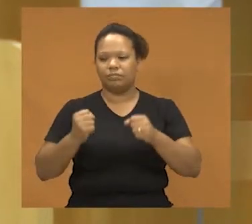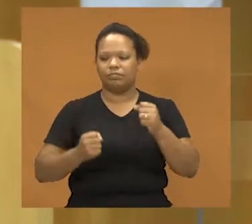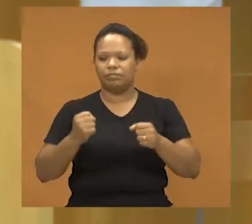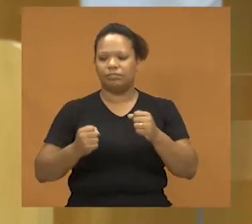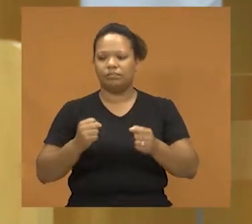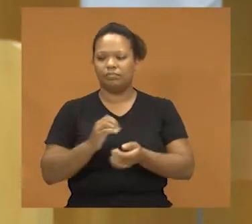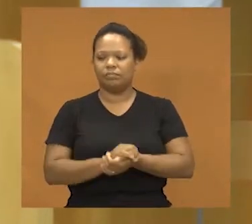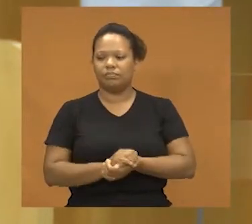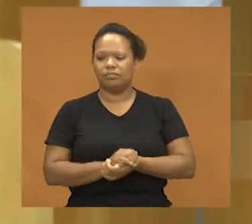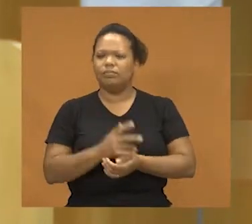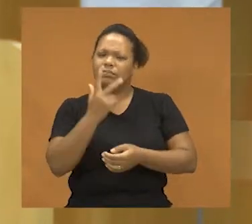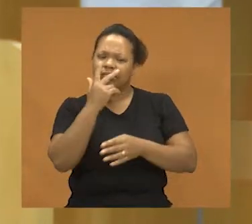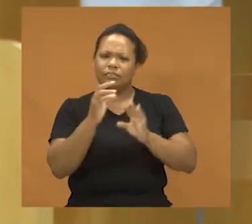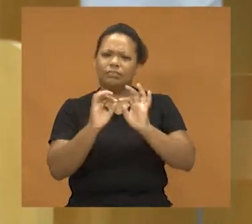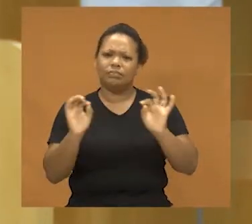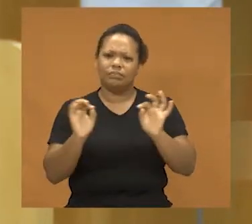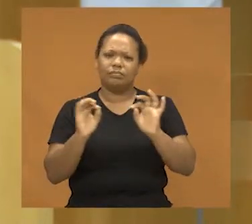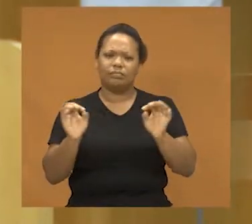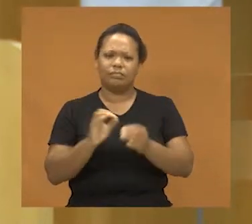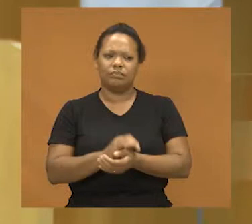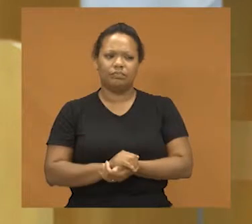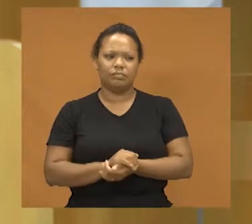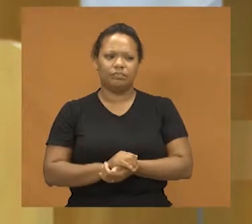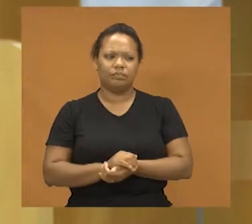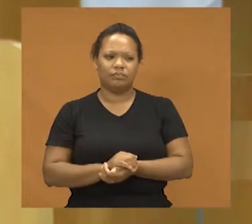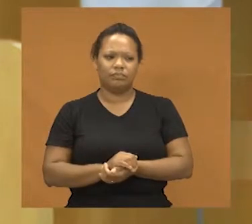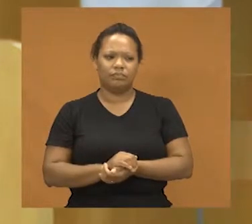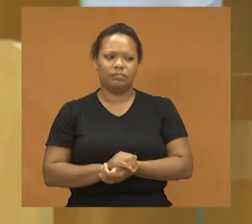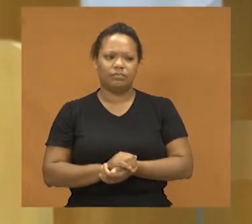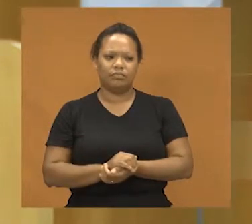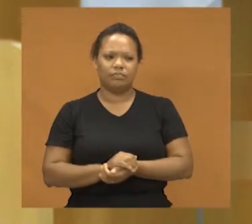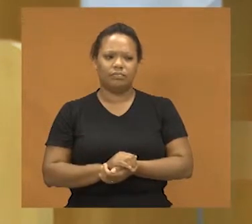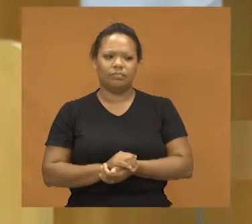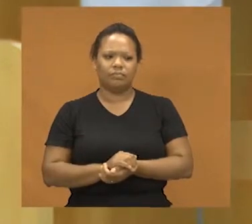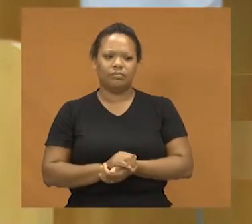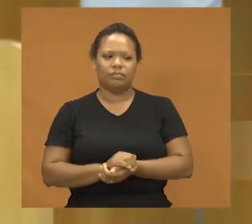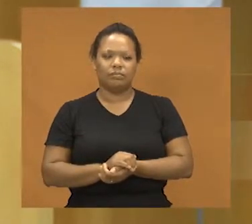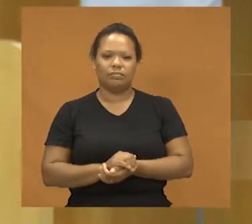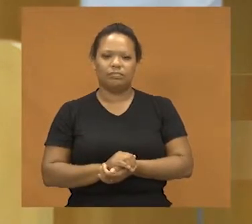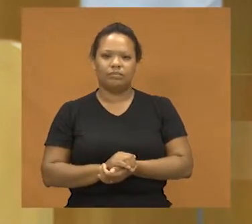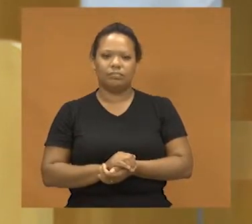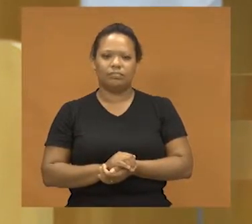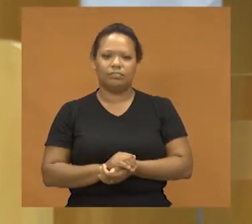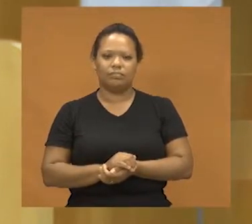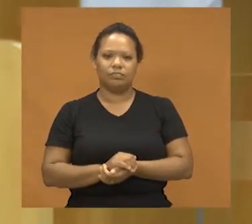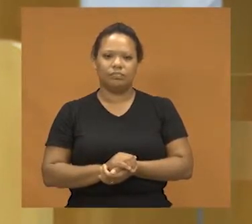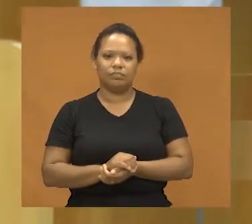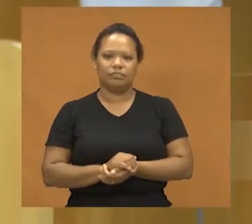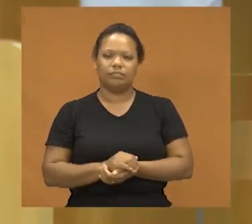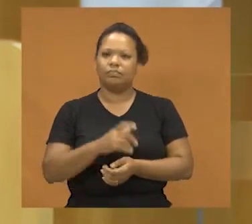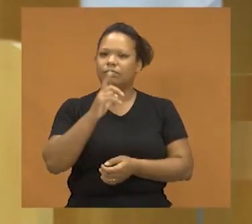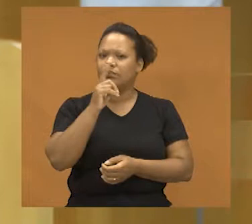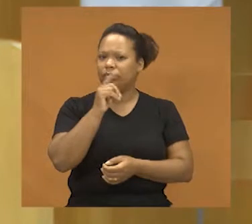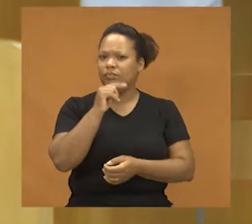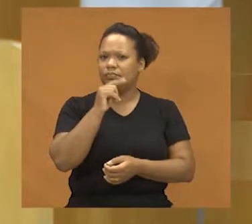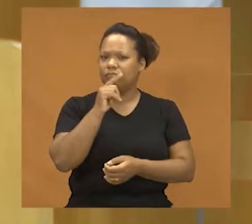Soluções relativamente simples, que é o abaloamento das vias, tá? Ou seja, as águas